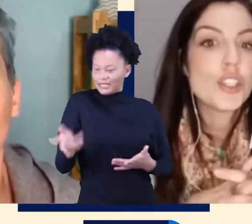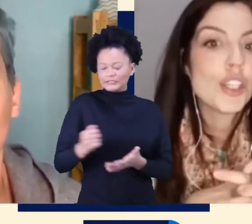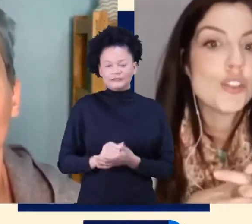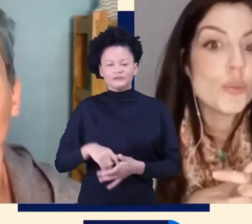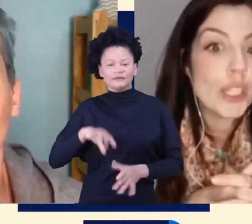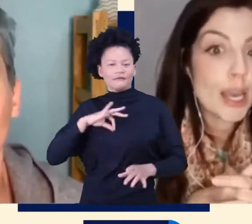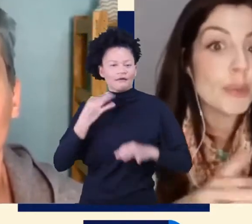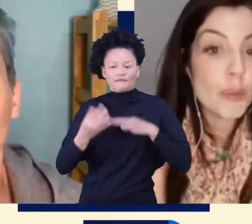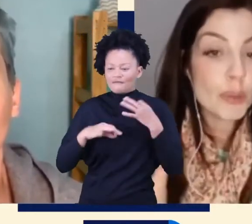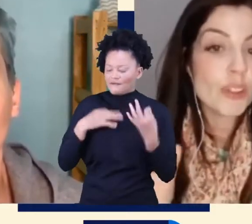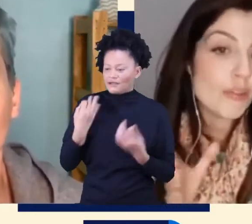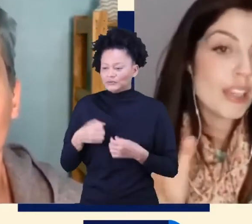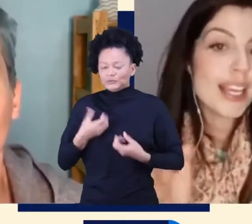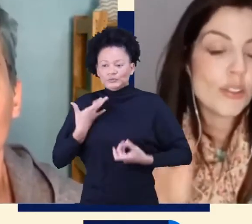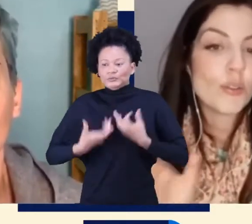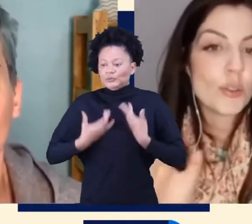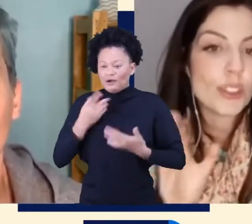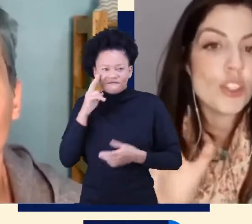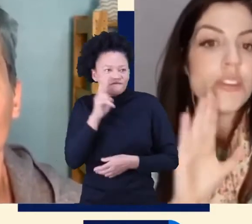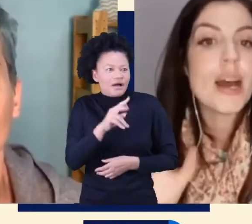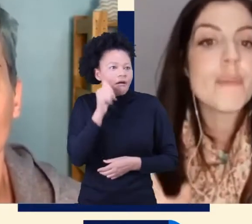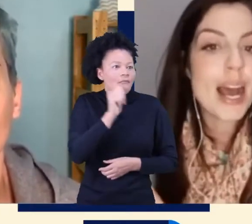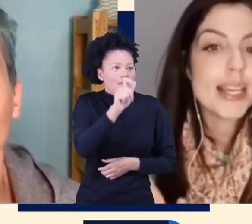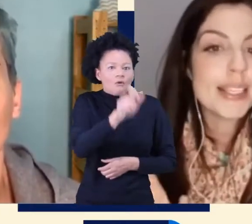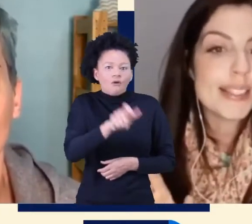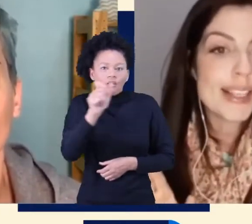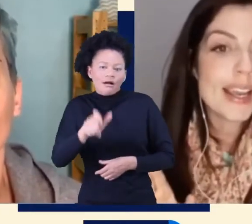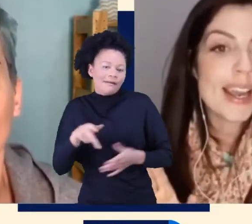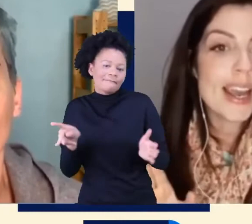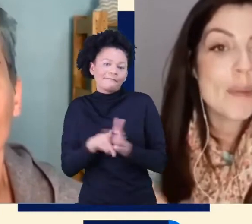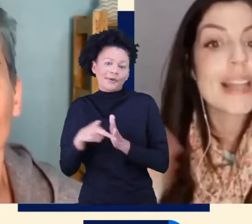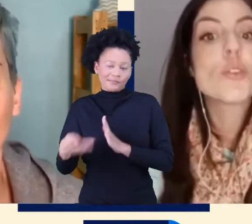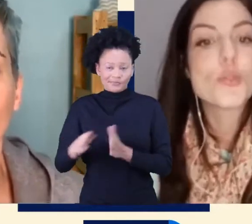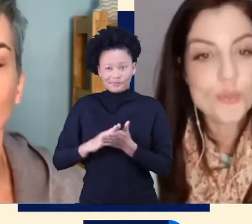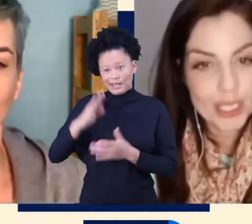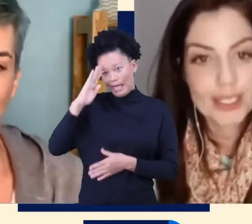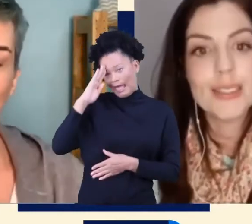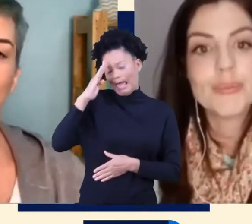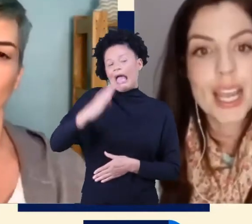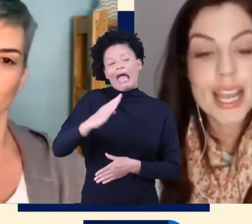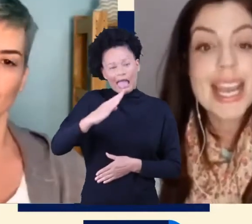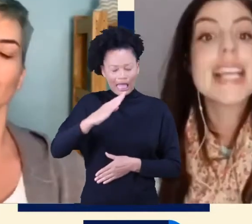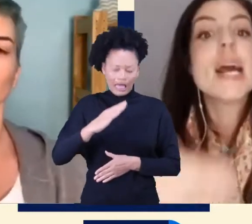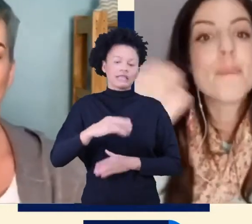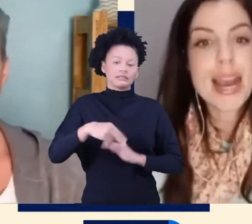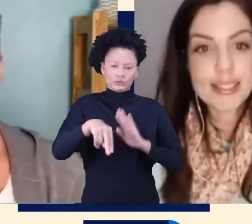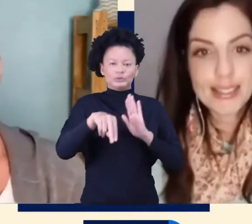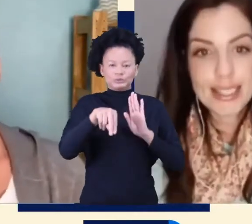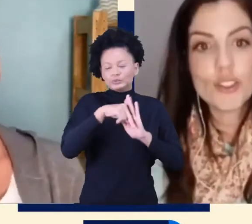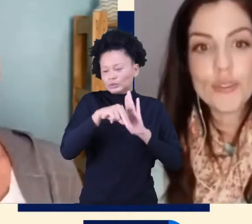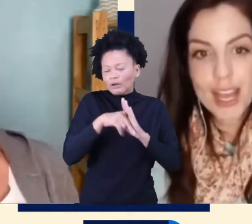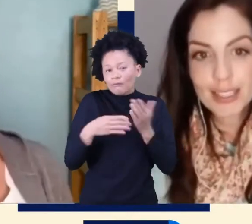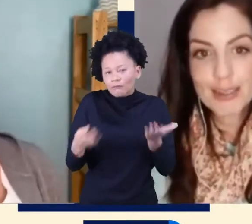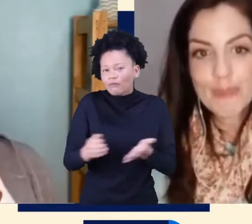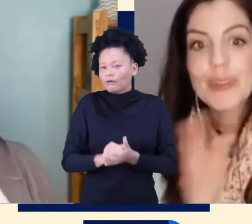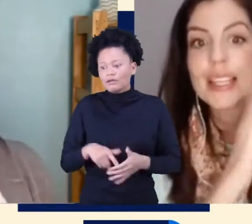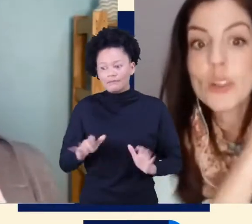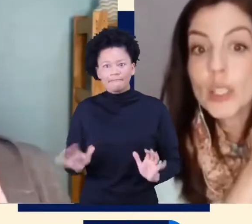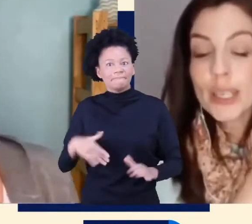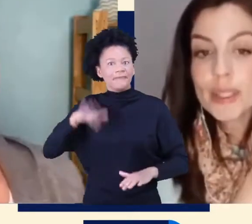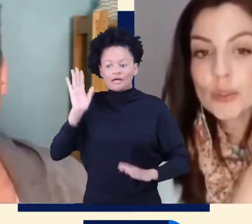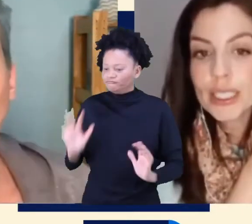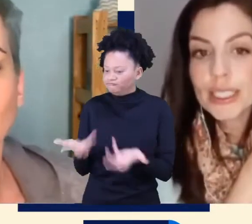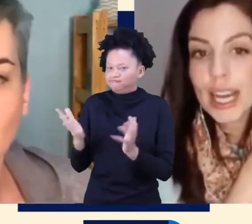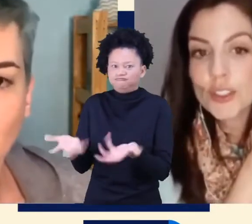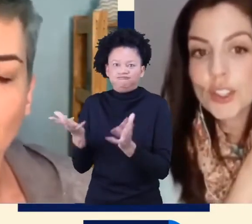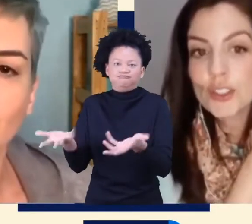monte de mulher, porque a pornografia heteronormativa é a mais consumida, né? E a mais incentivada. Então, o